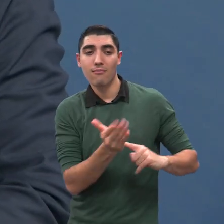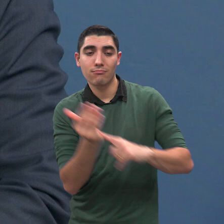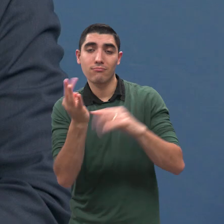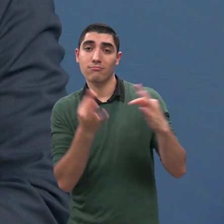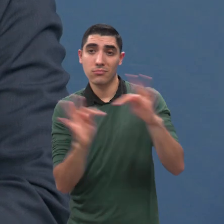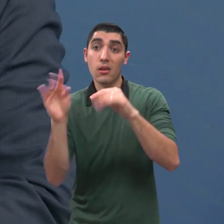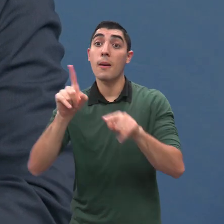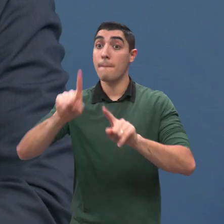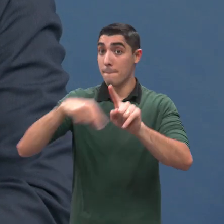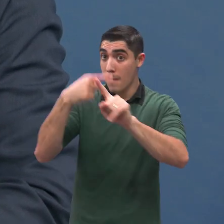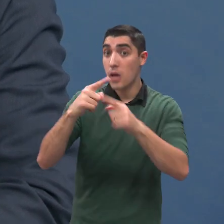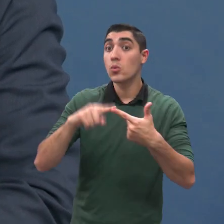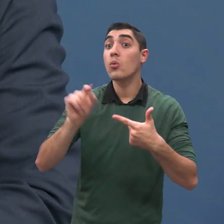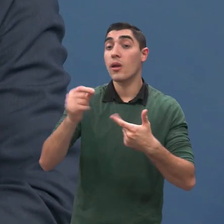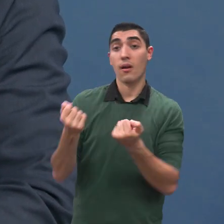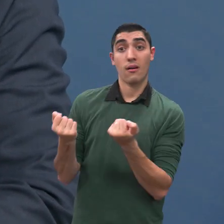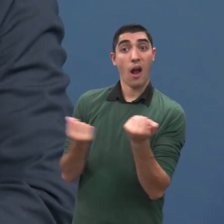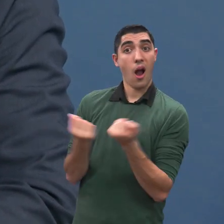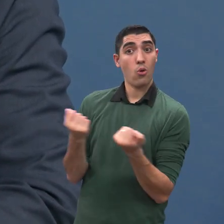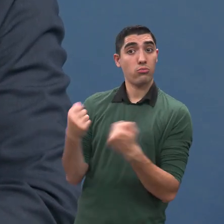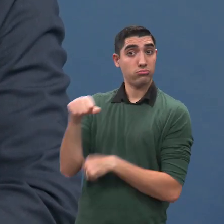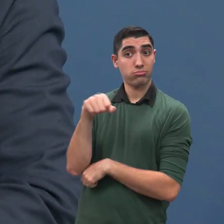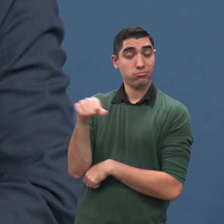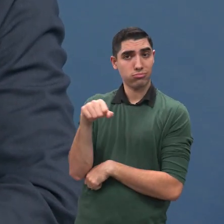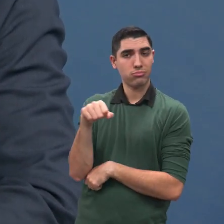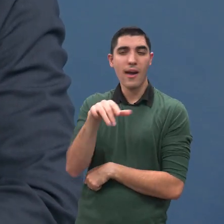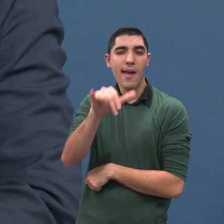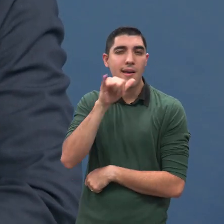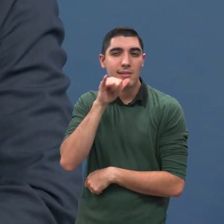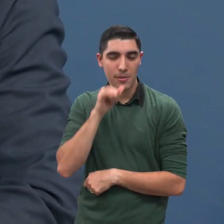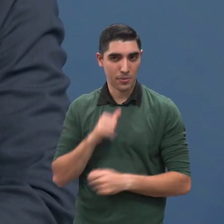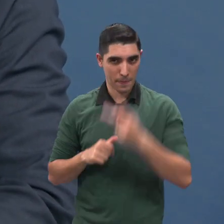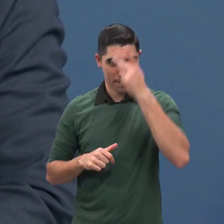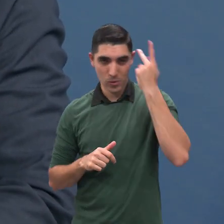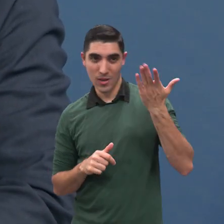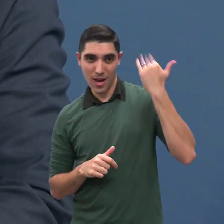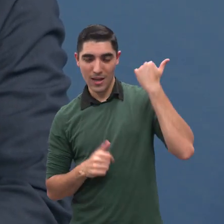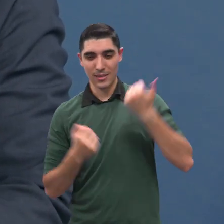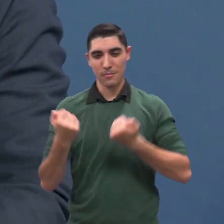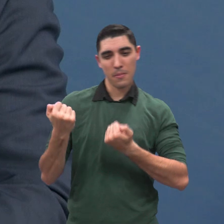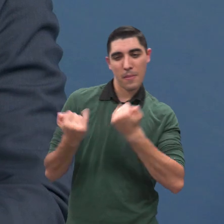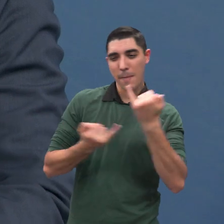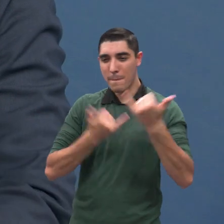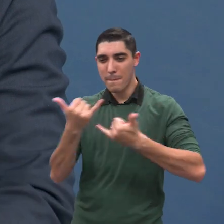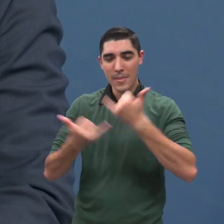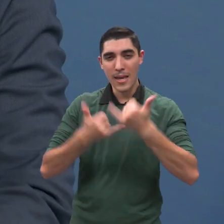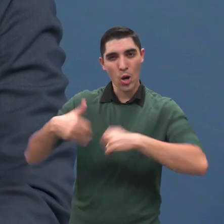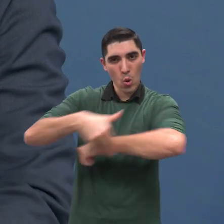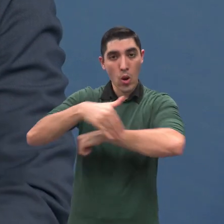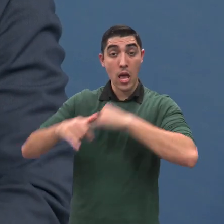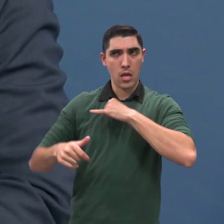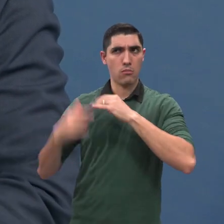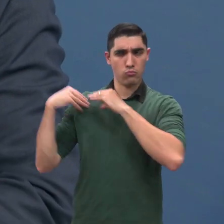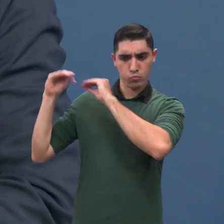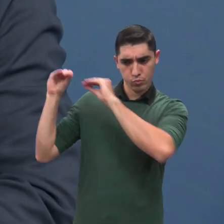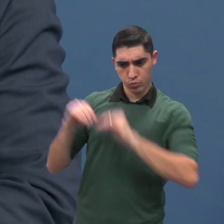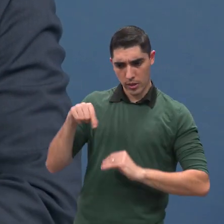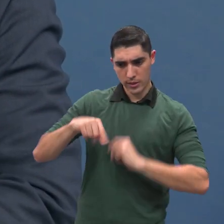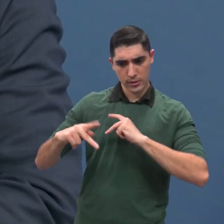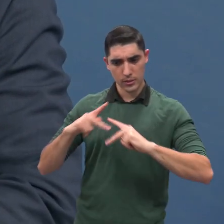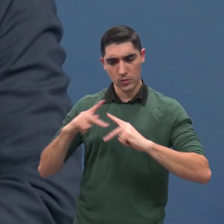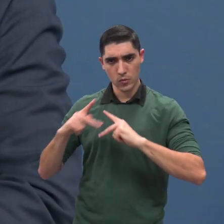juro para você. Porque o veículo... Quando a pessoa brincava na rua, quando eu mudei para São